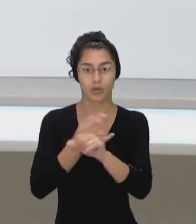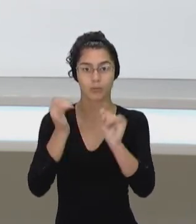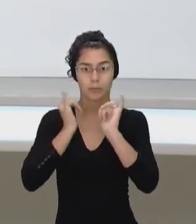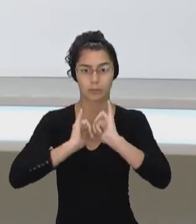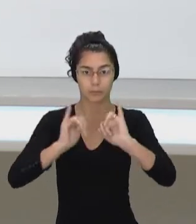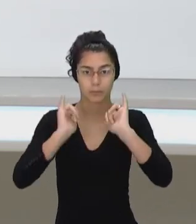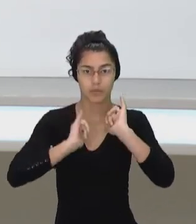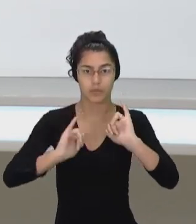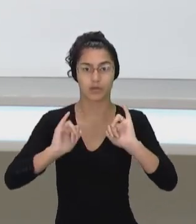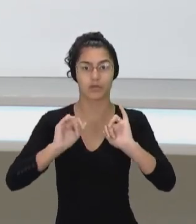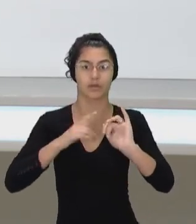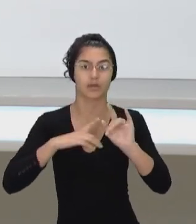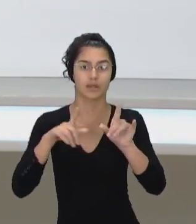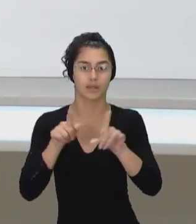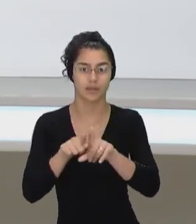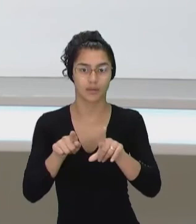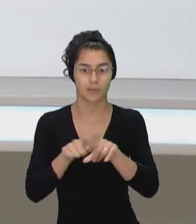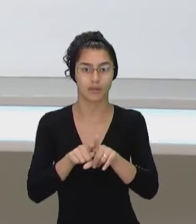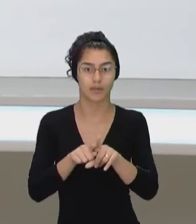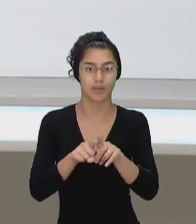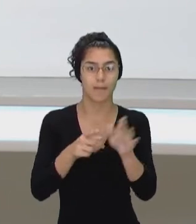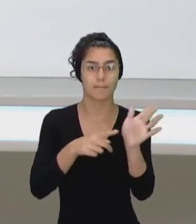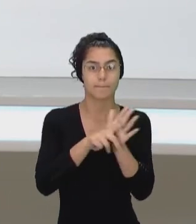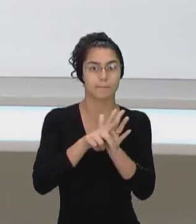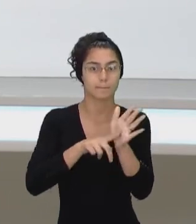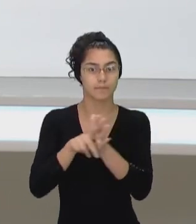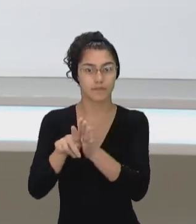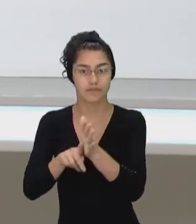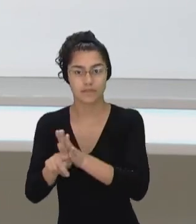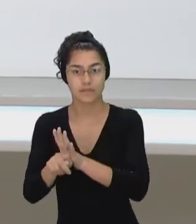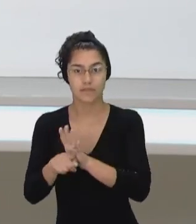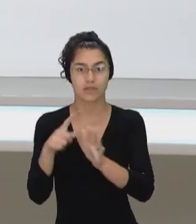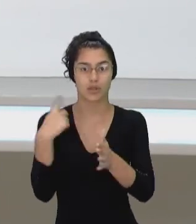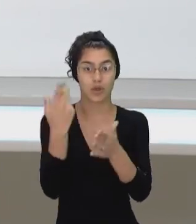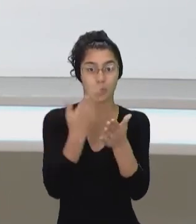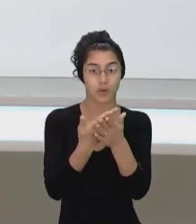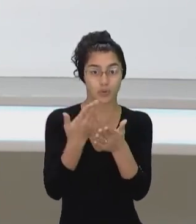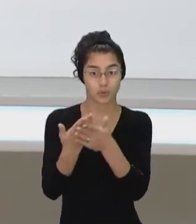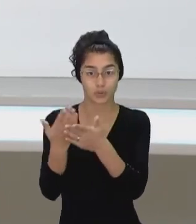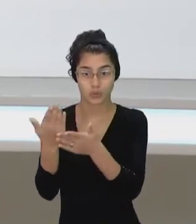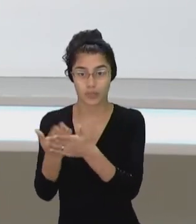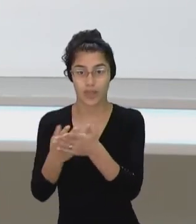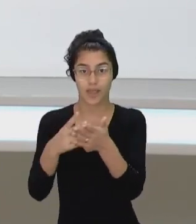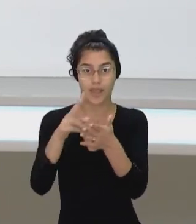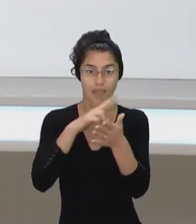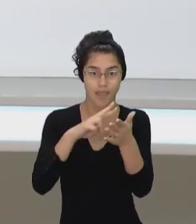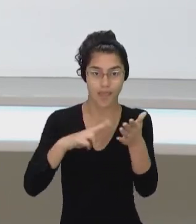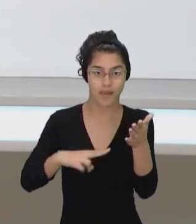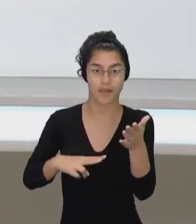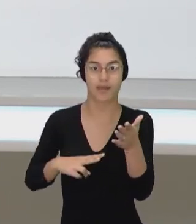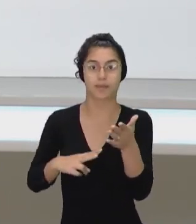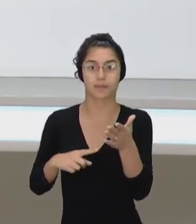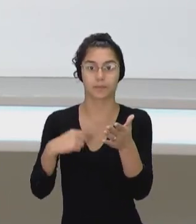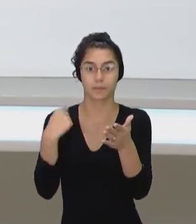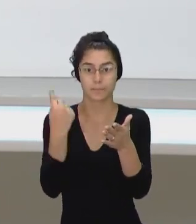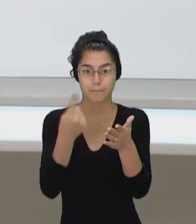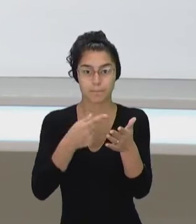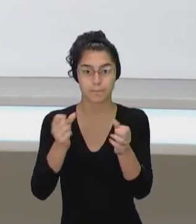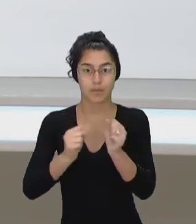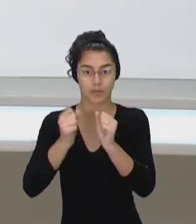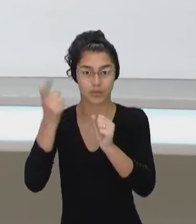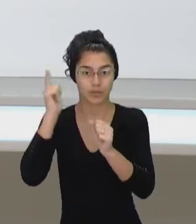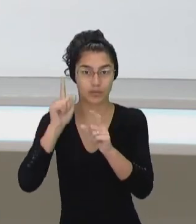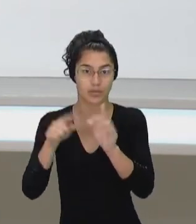fontes fidedignas, a pesquisa, a gente estudar, a gente ler bastante, para a gente conseguir